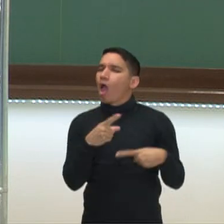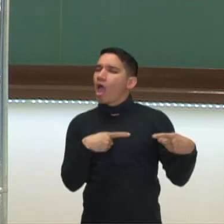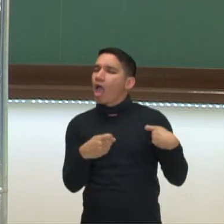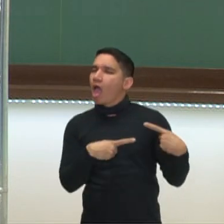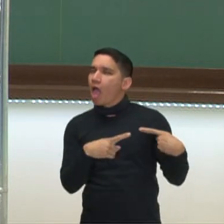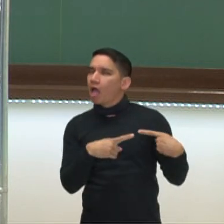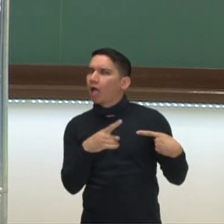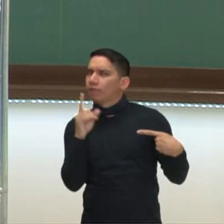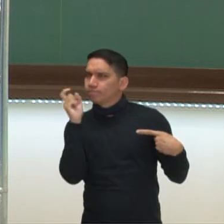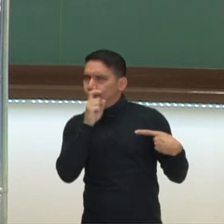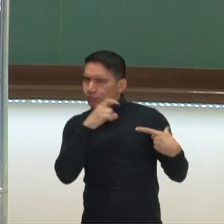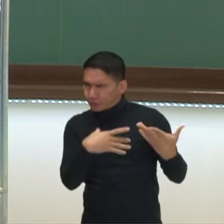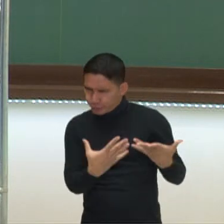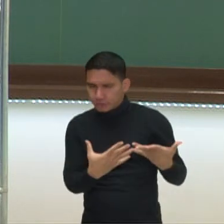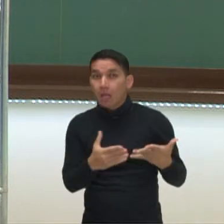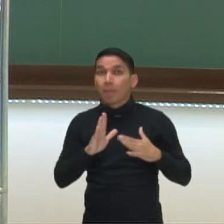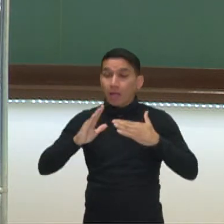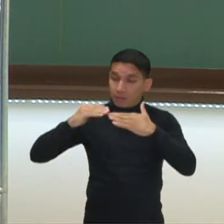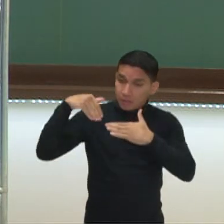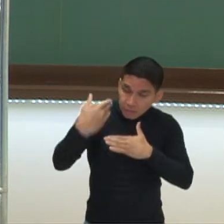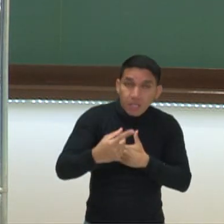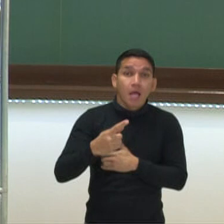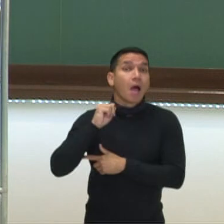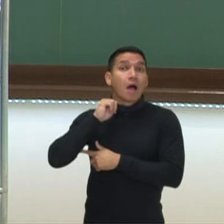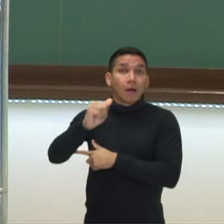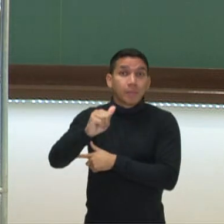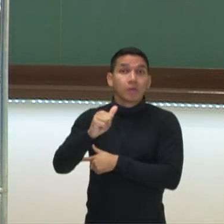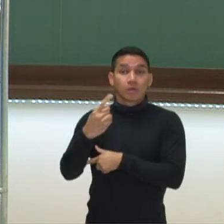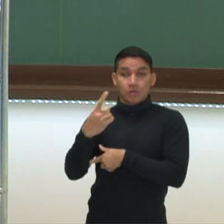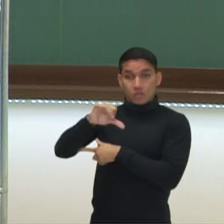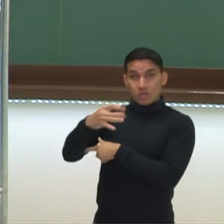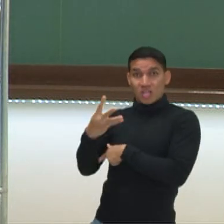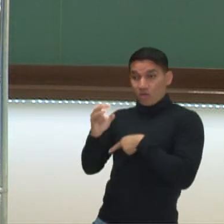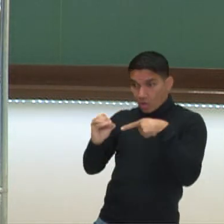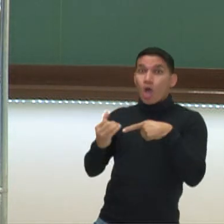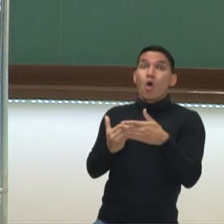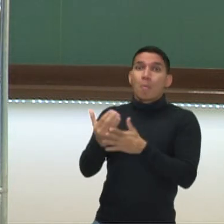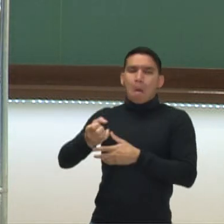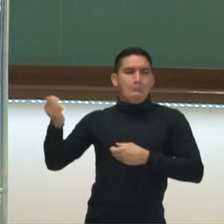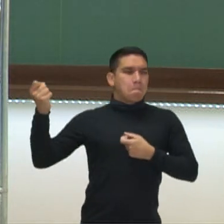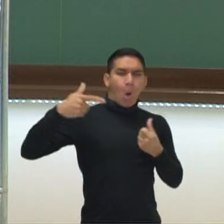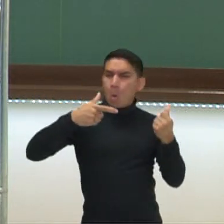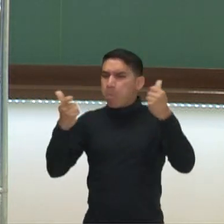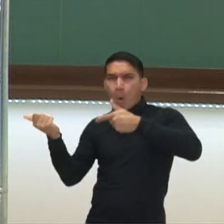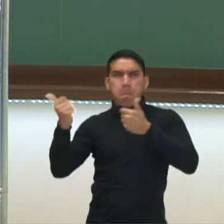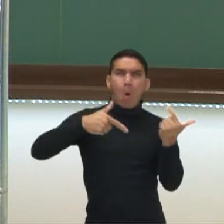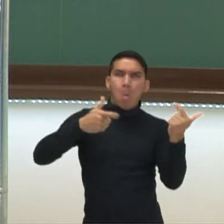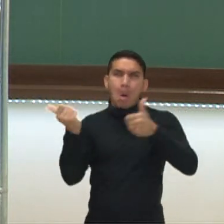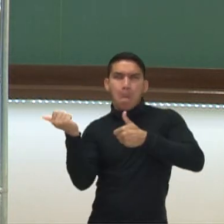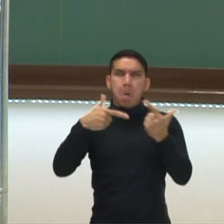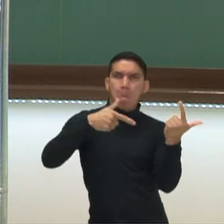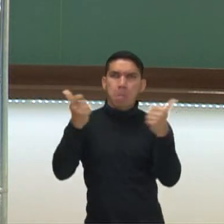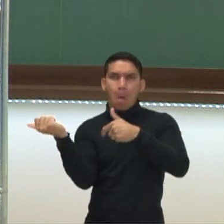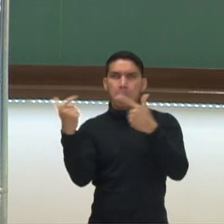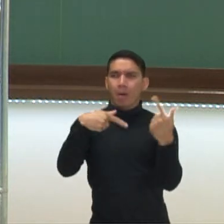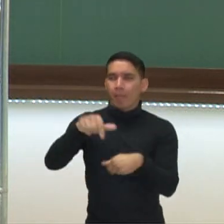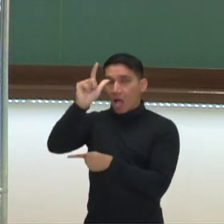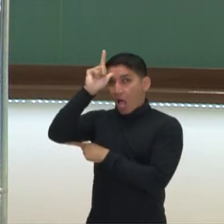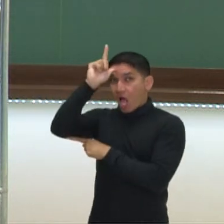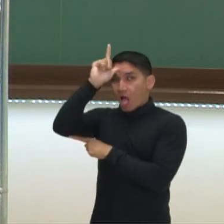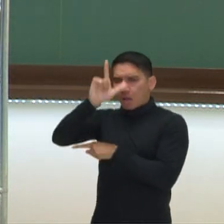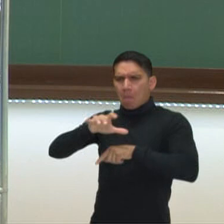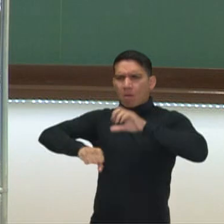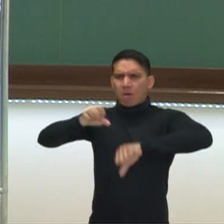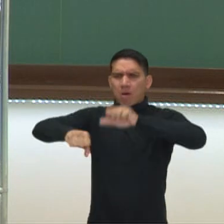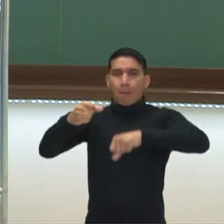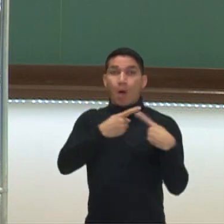a partir de abril de 40, sim, os movimentos sem parar e sequenciais de guerra. E a Alemanha avançando constantemente